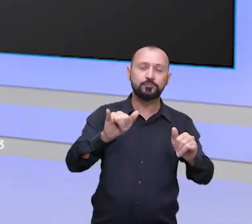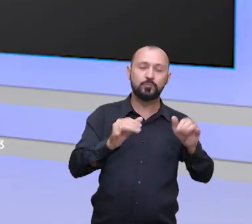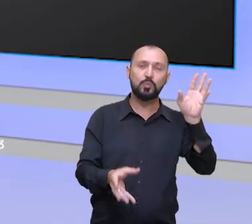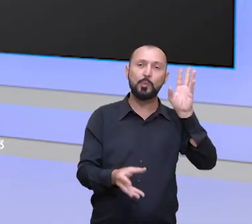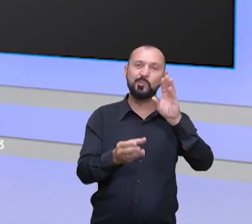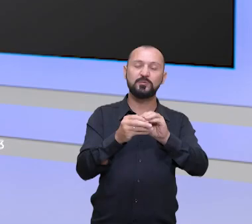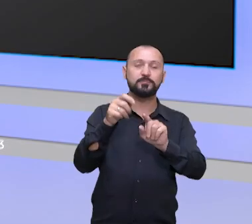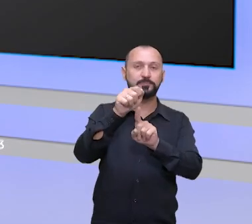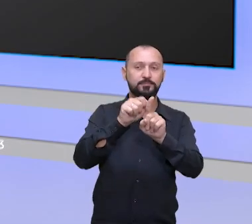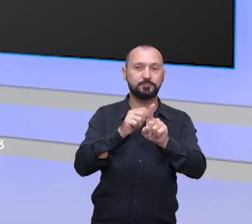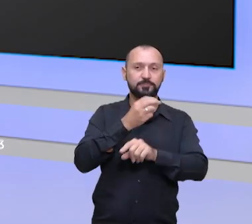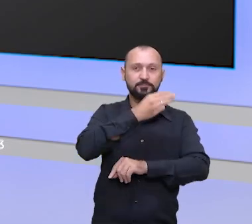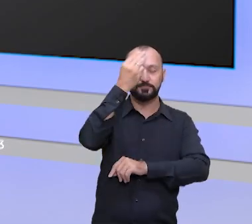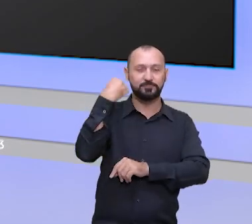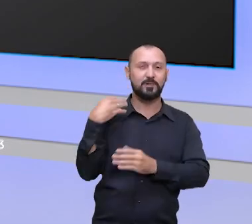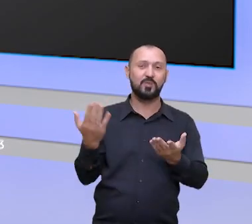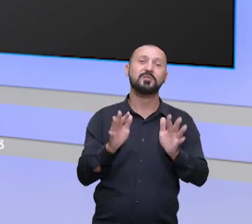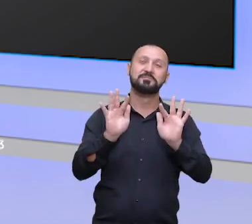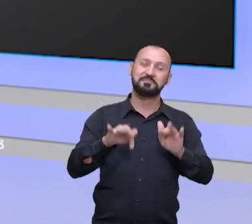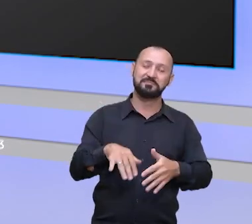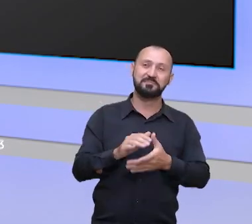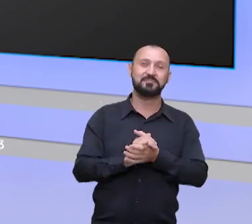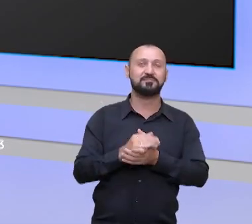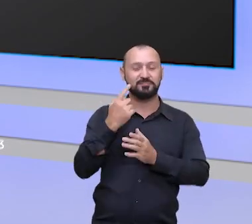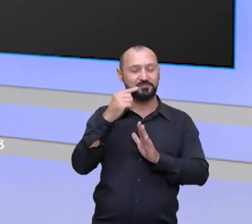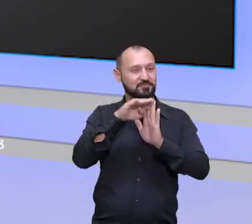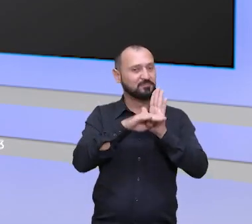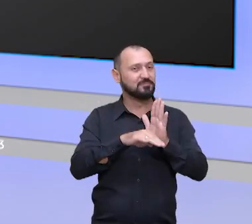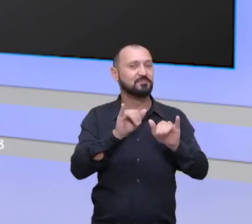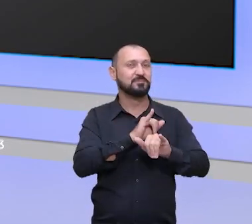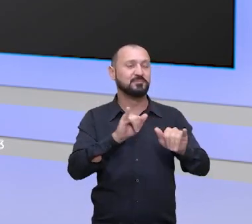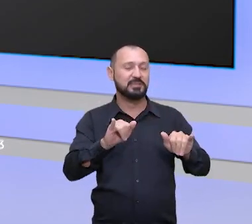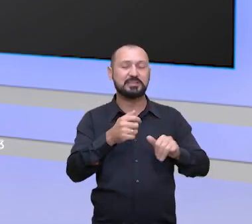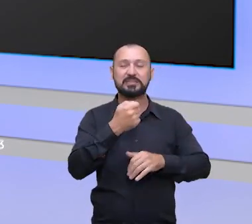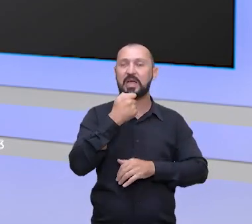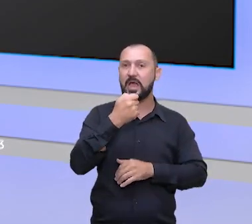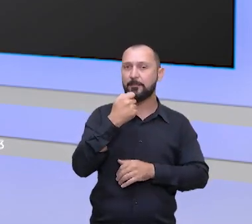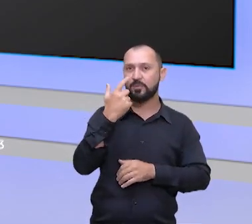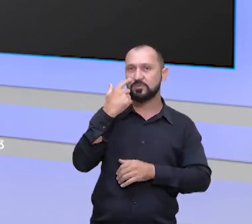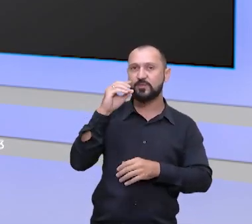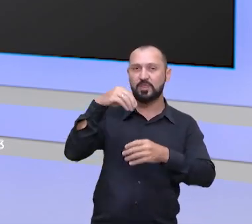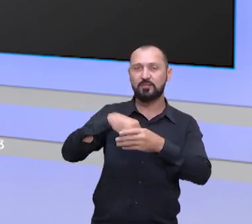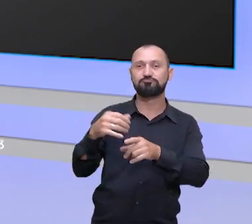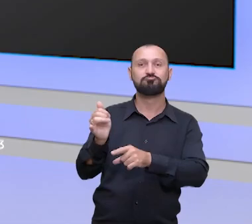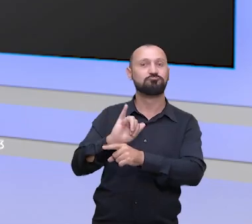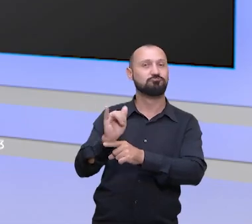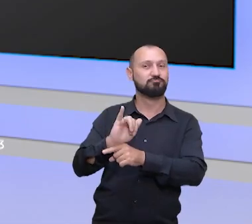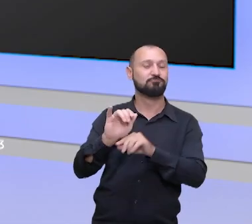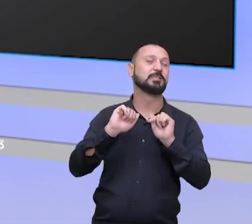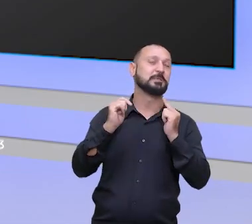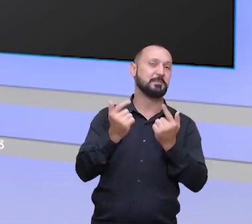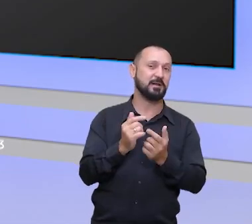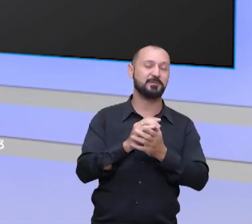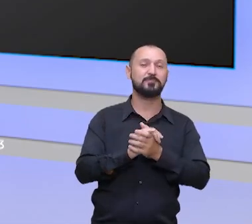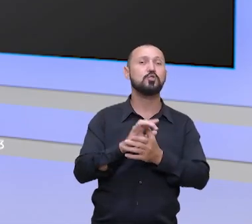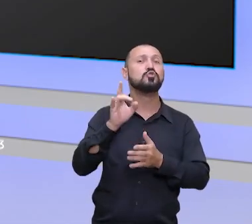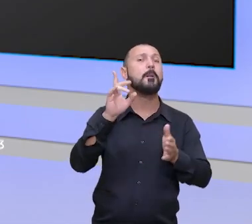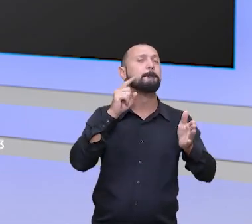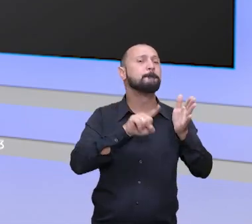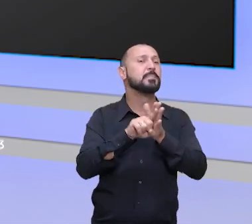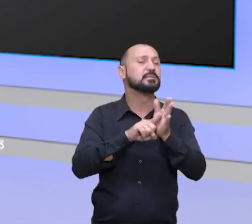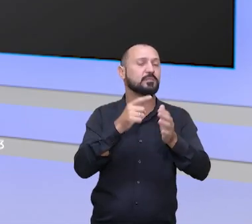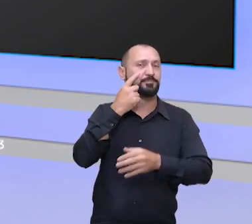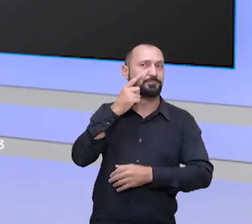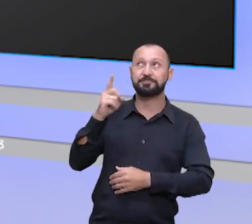com o resumo do mês de maio fica por aqui. Essas e outras reportagens você confere no YouTube da Casa de Leis.